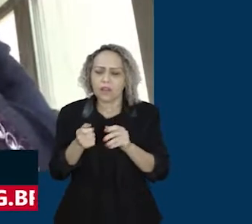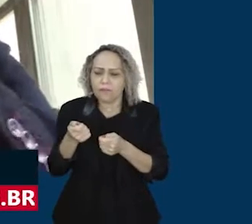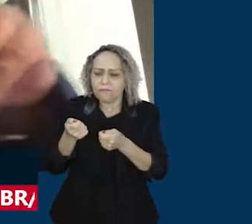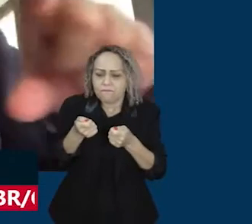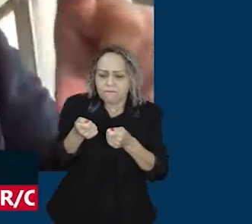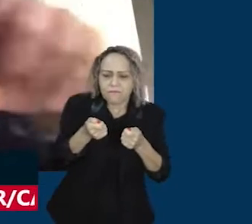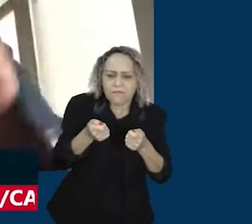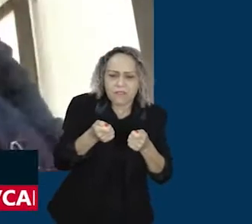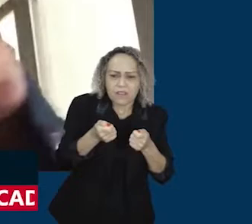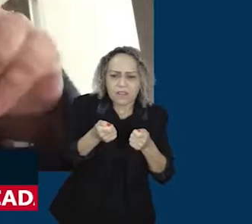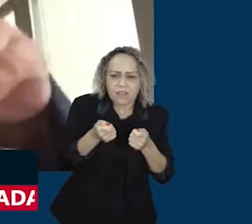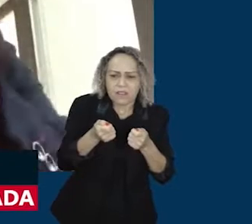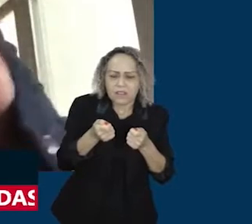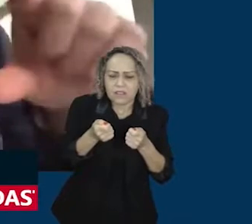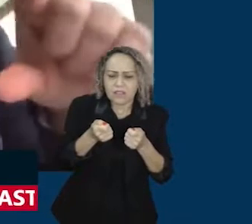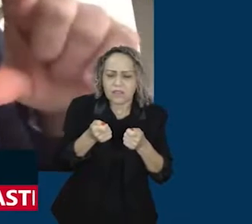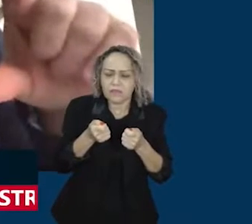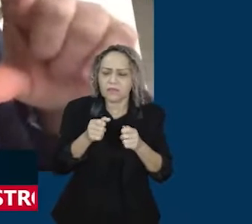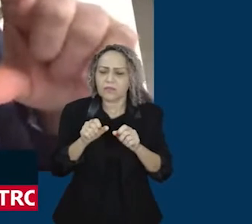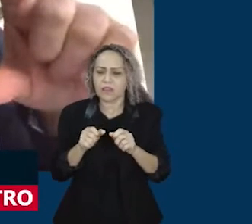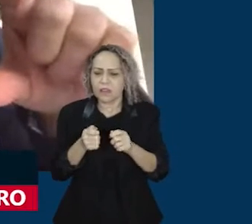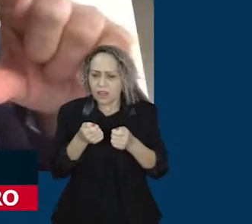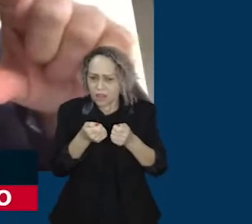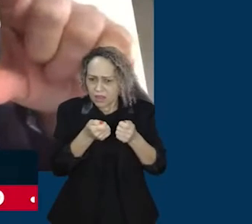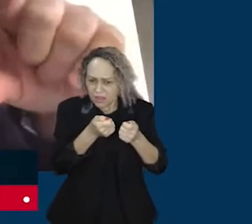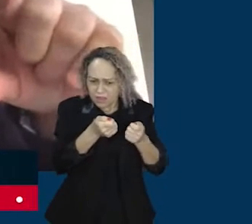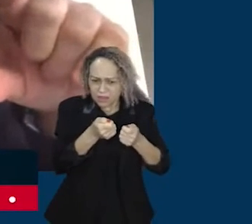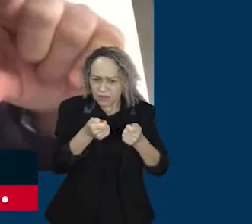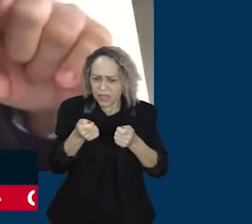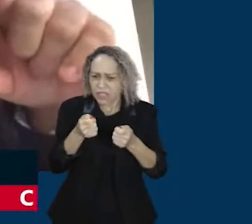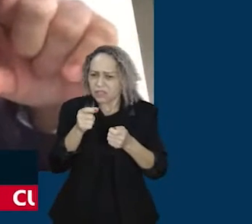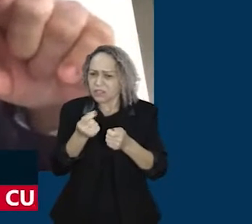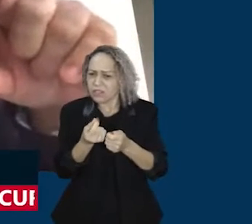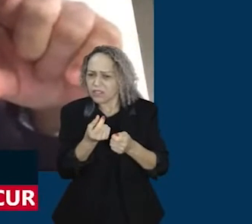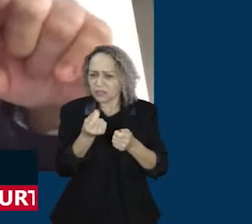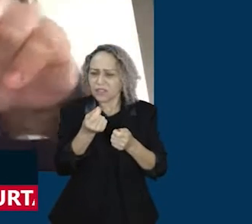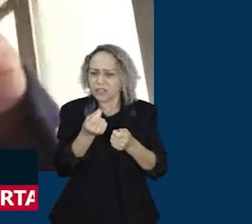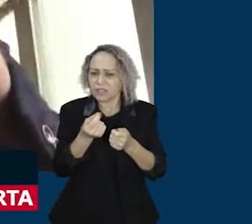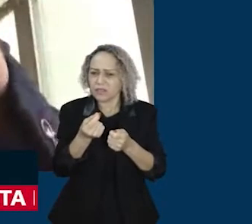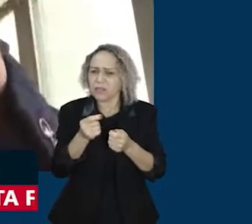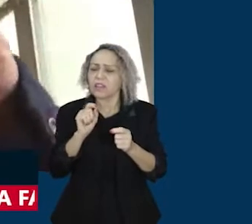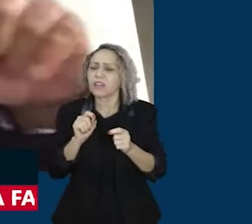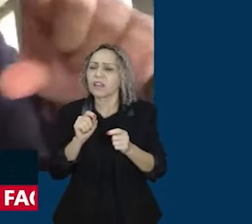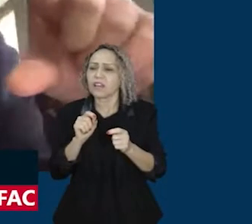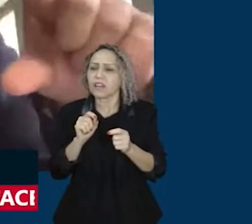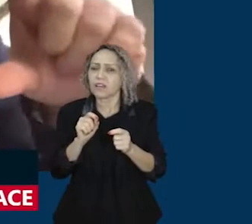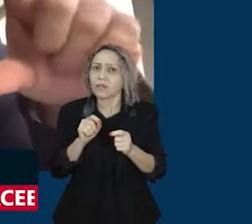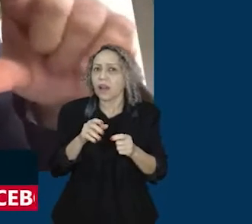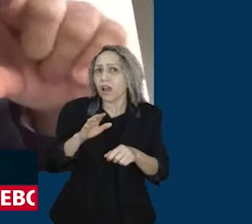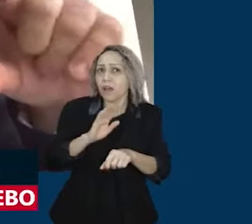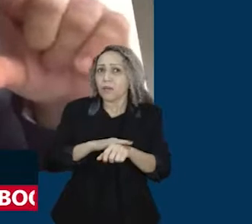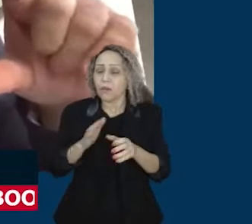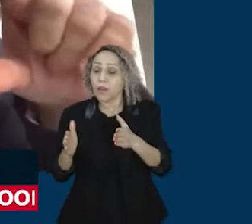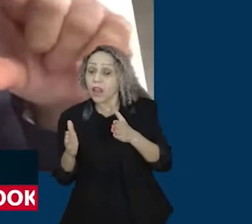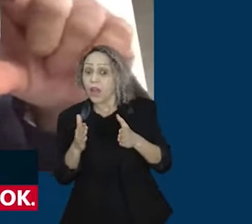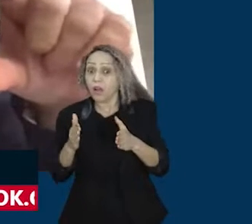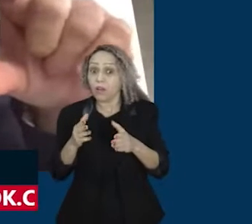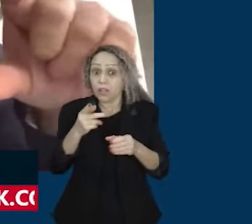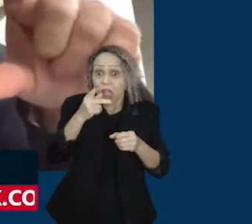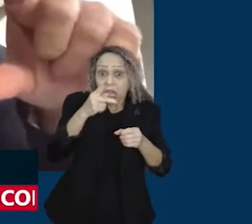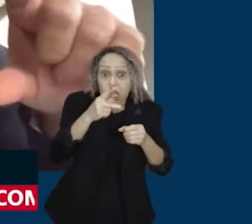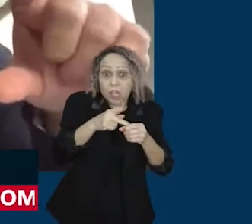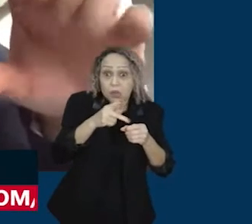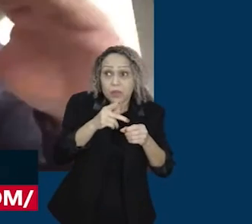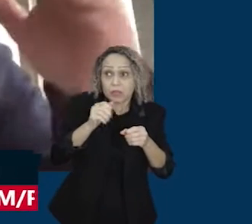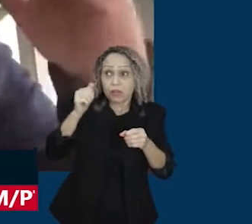e um sistema de bandas. Essa conta de estabilização entra apenas no momento em que o petróleo lá fora sai de um